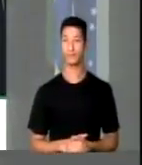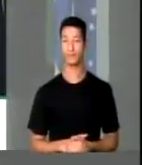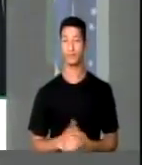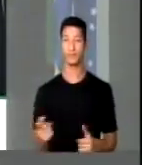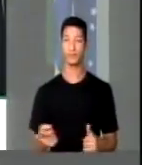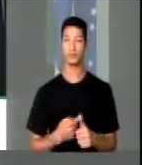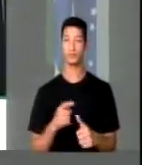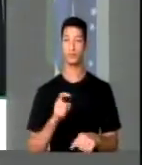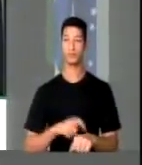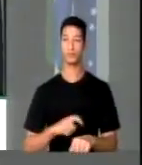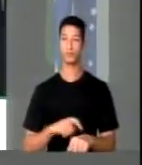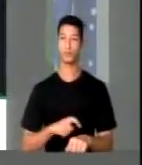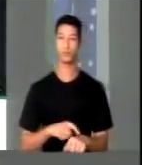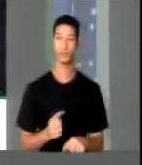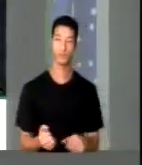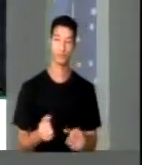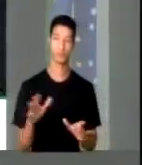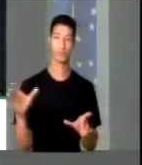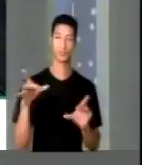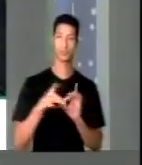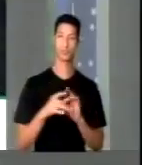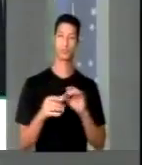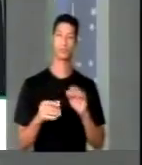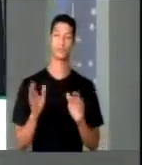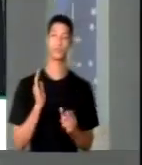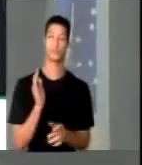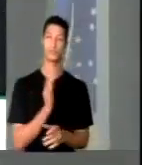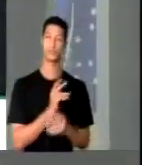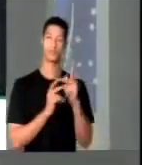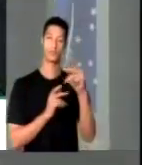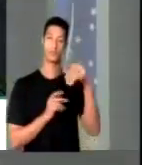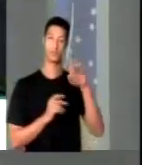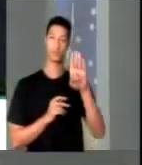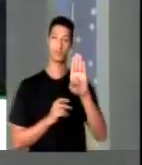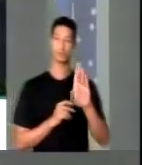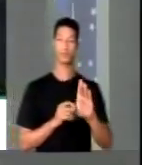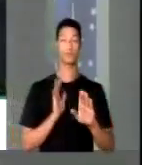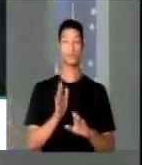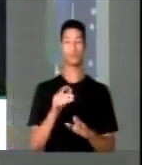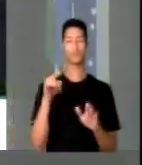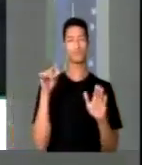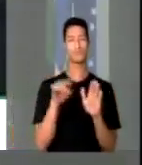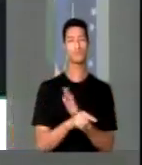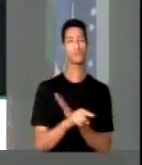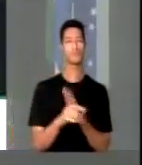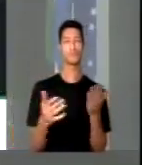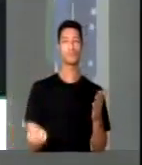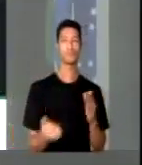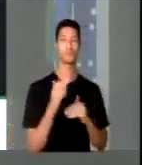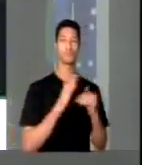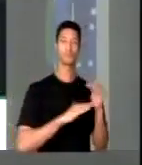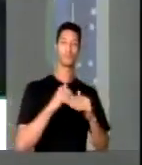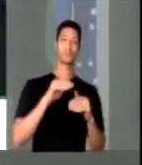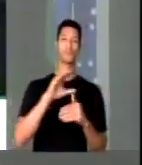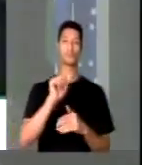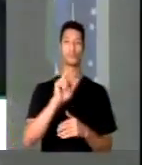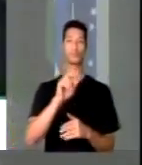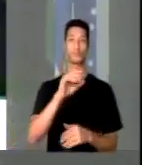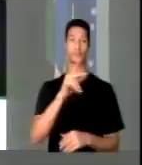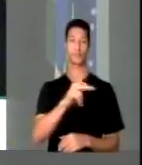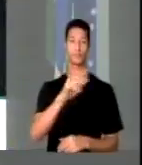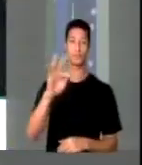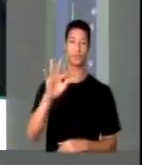no primeiro momento, os integrantes da brava comitiva do PMDB foram questionados sobre a operação da